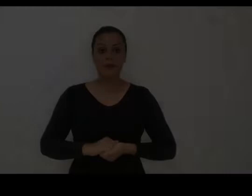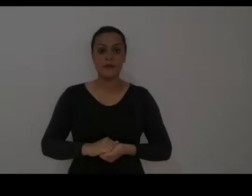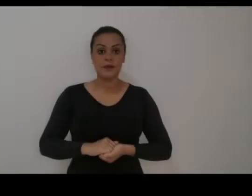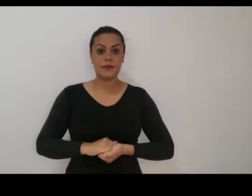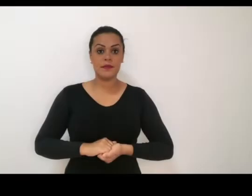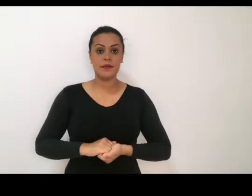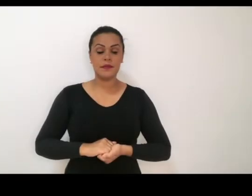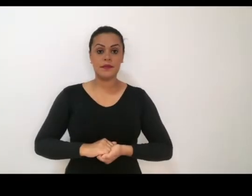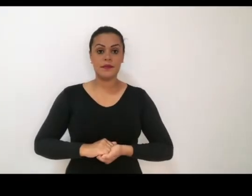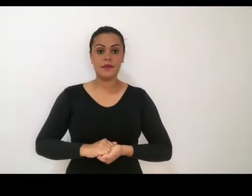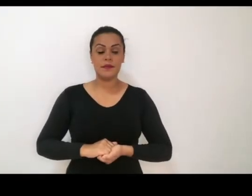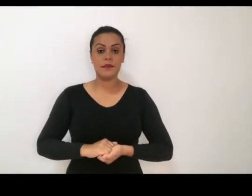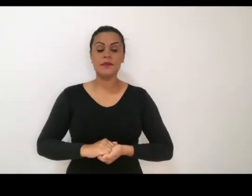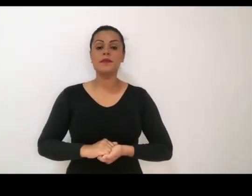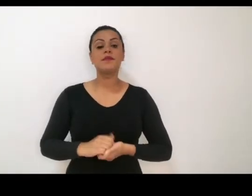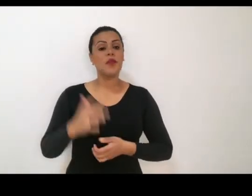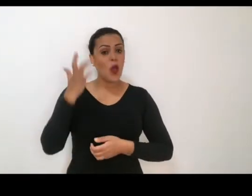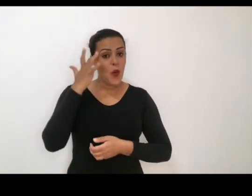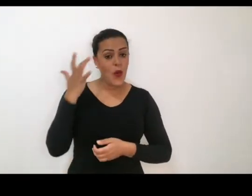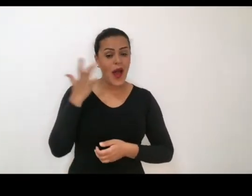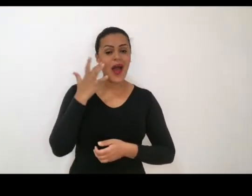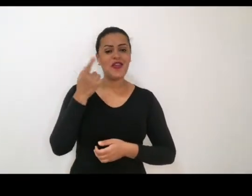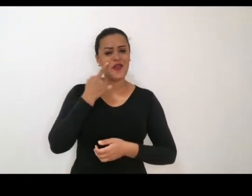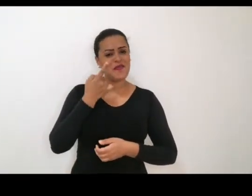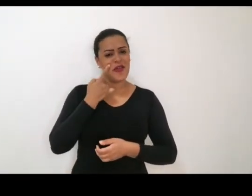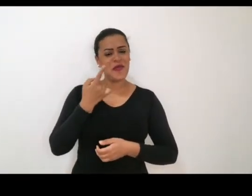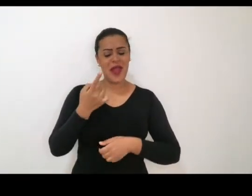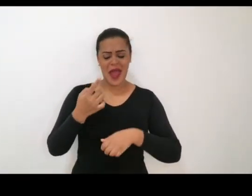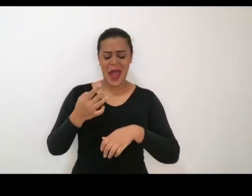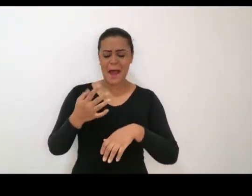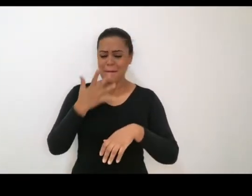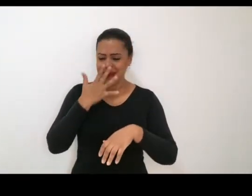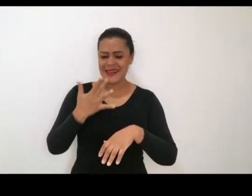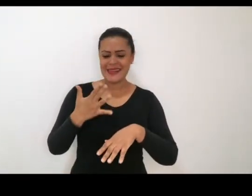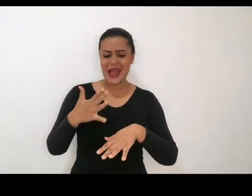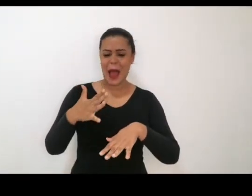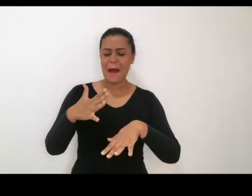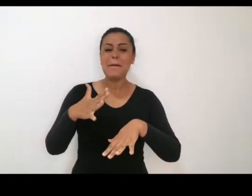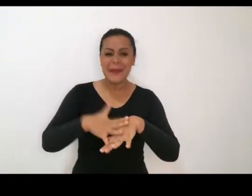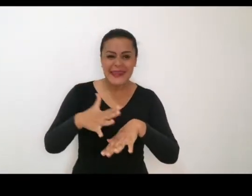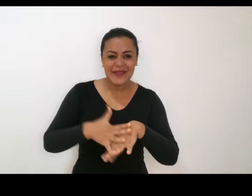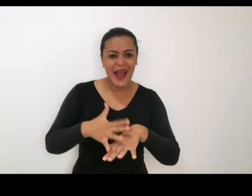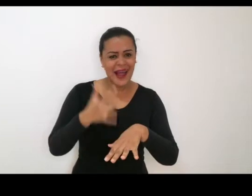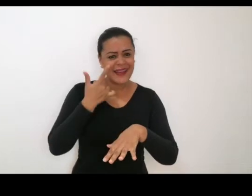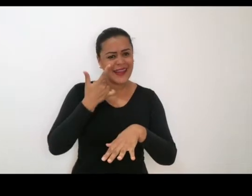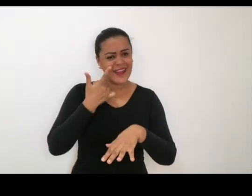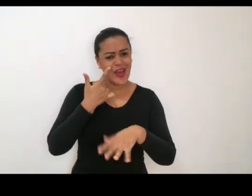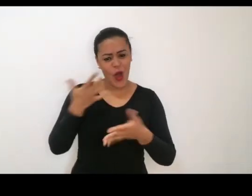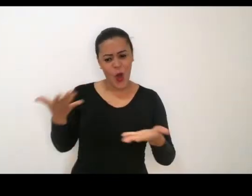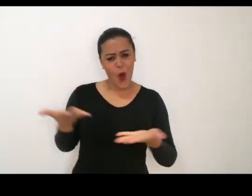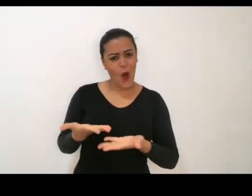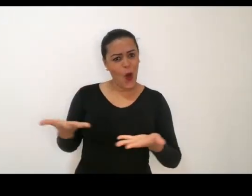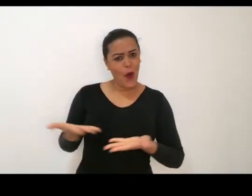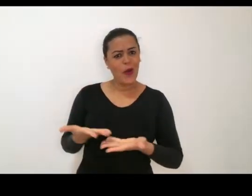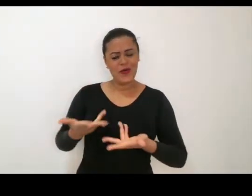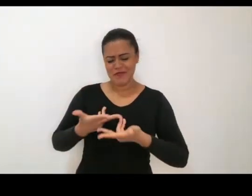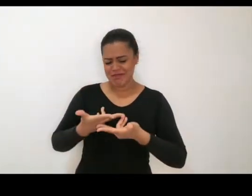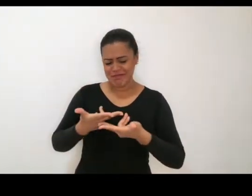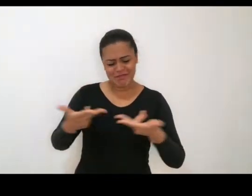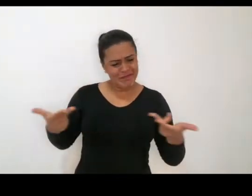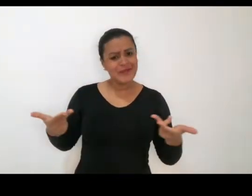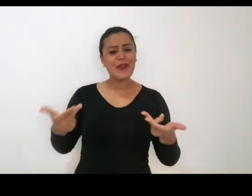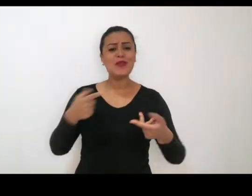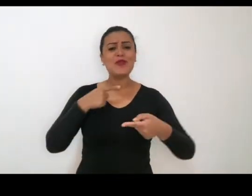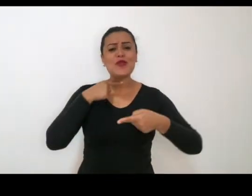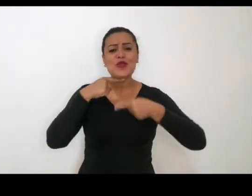que é uma temática que é super pertinente, né, nos nossos dias. Há muitas questões, há muitas dúvidas e interesse por essa